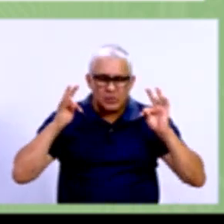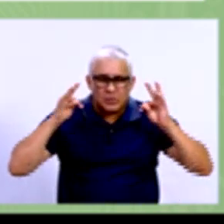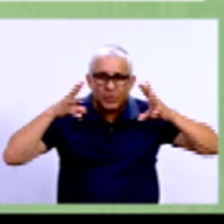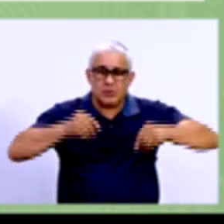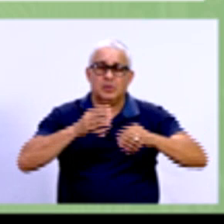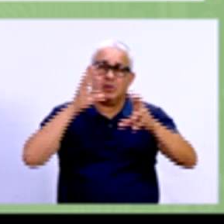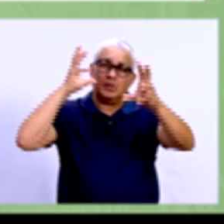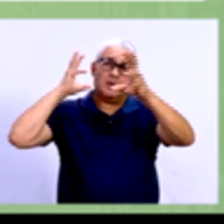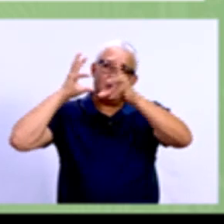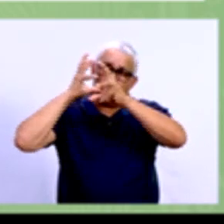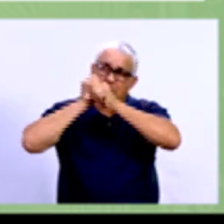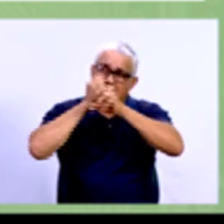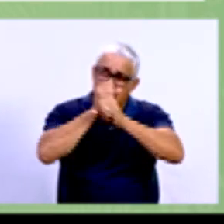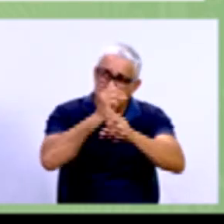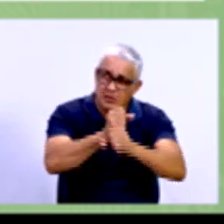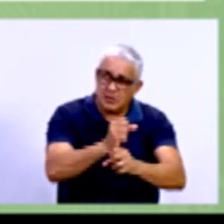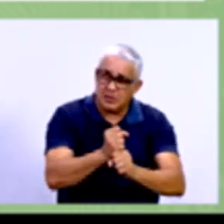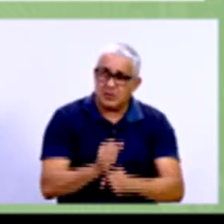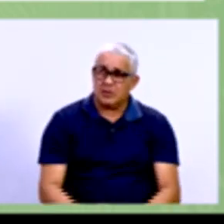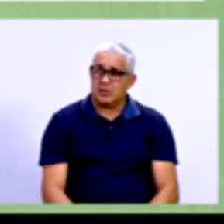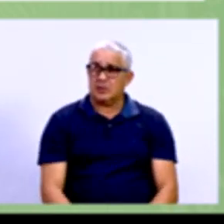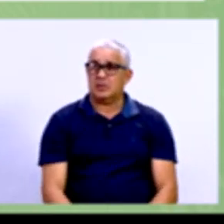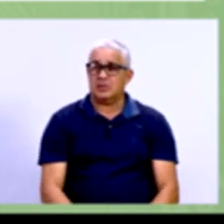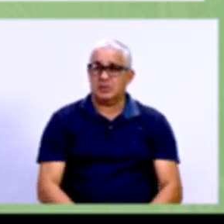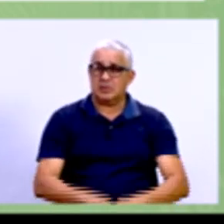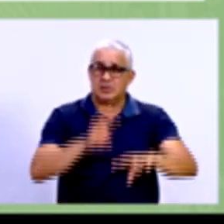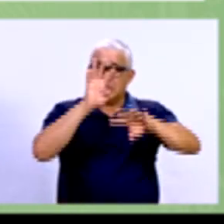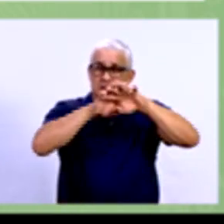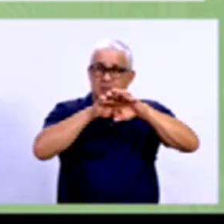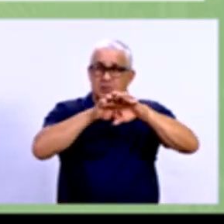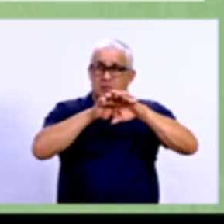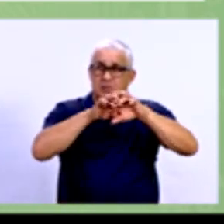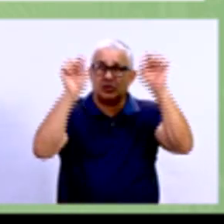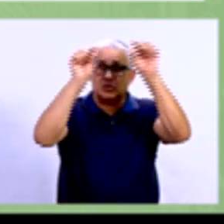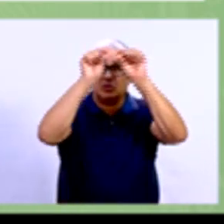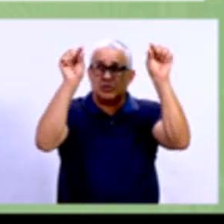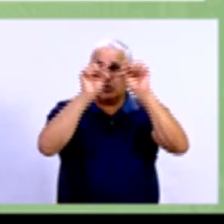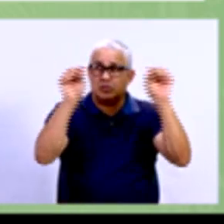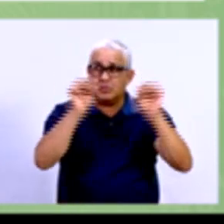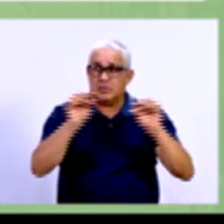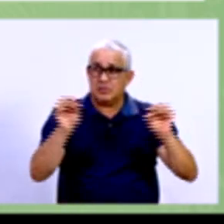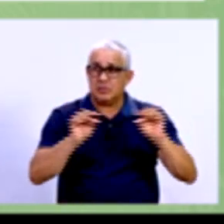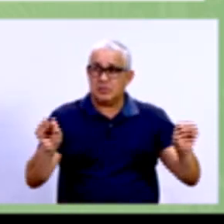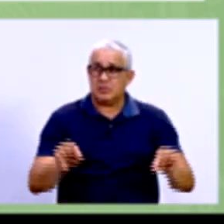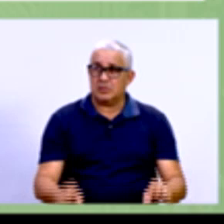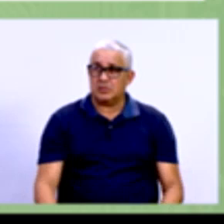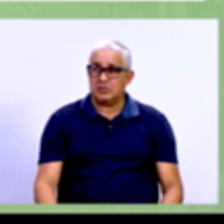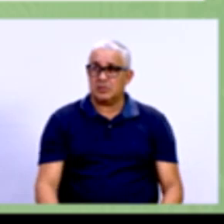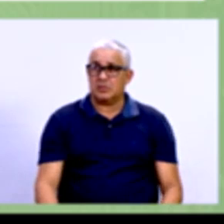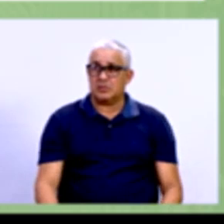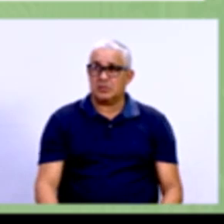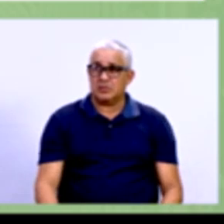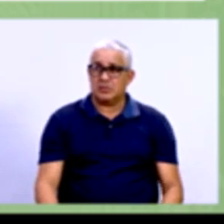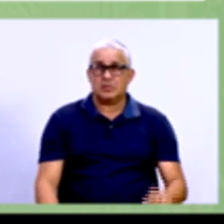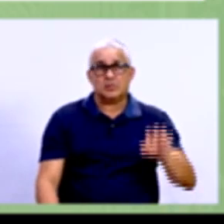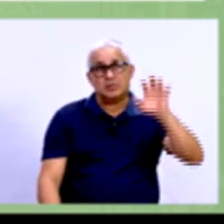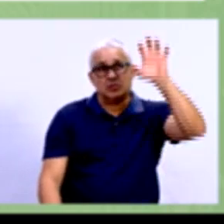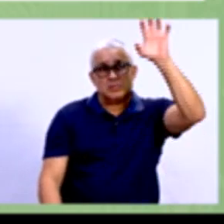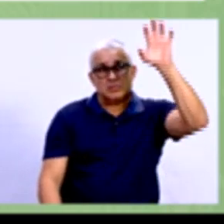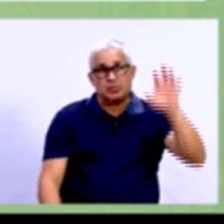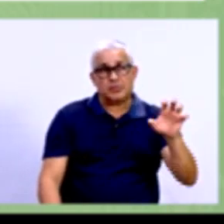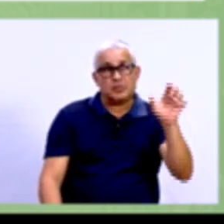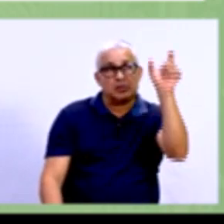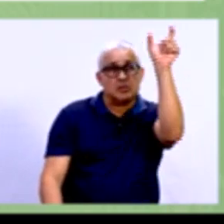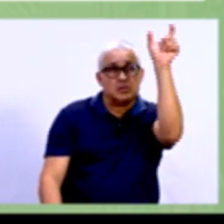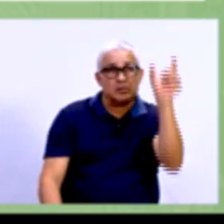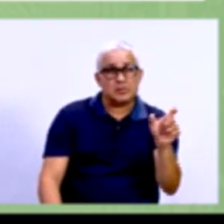de frequência, a gente chega nessa tabela aqui, né? as classes. Aqui nesse caso a gente tem 1, 2,